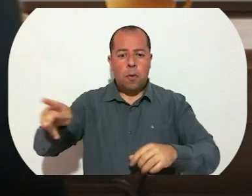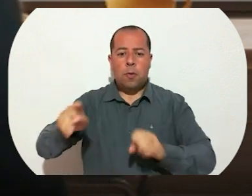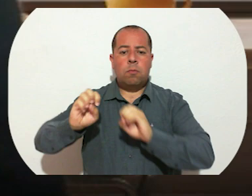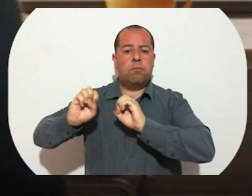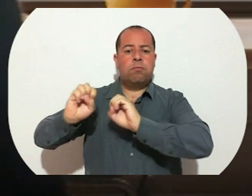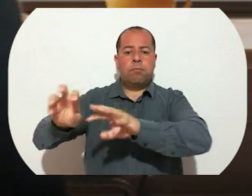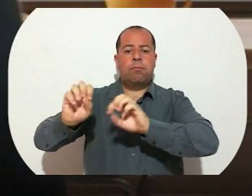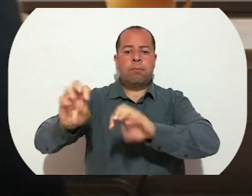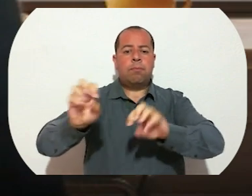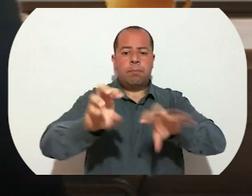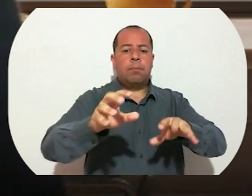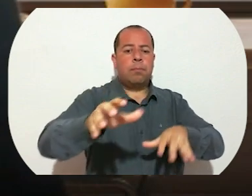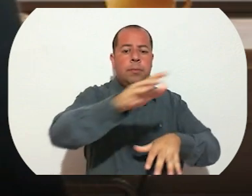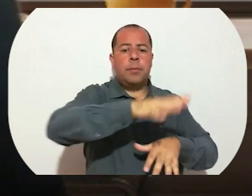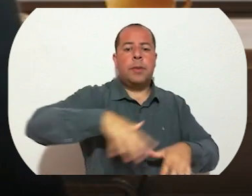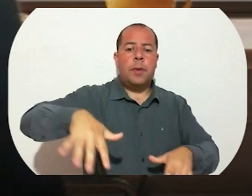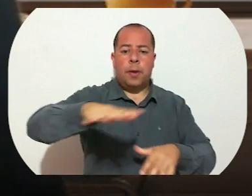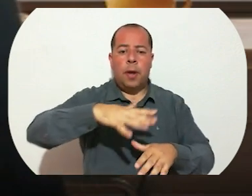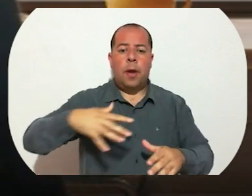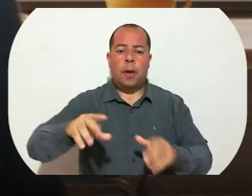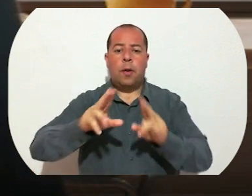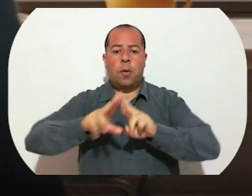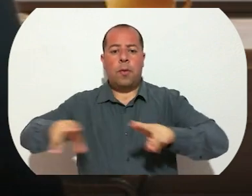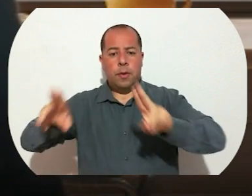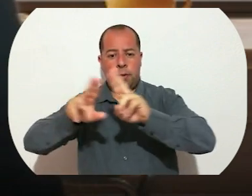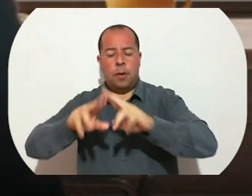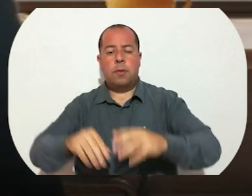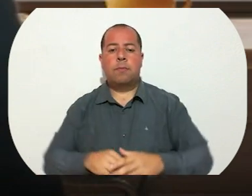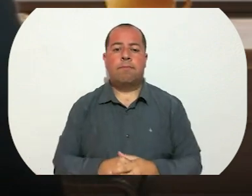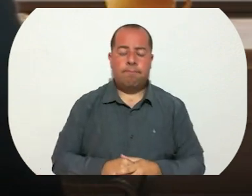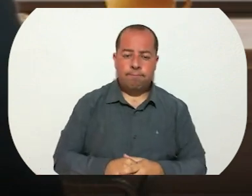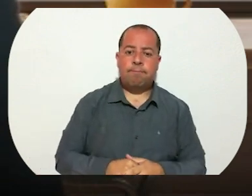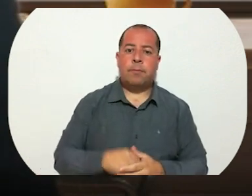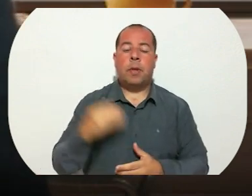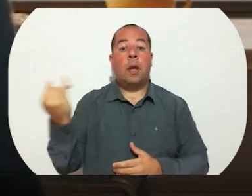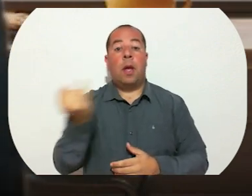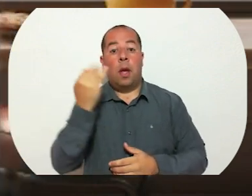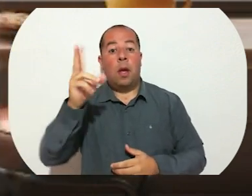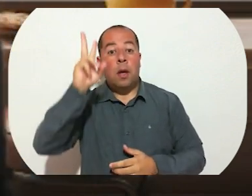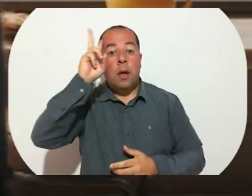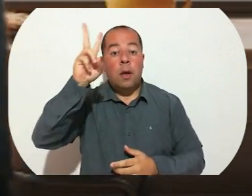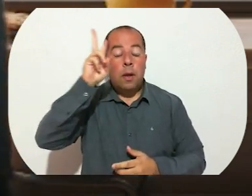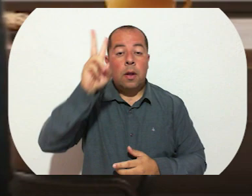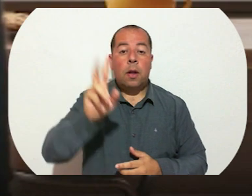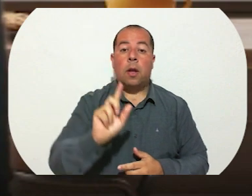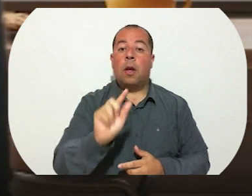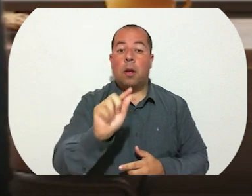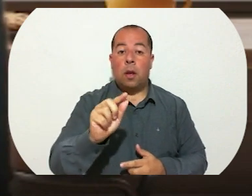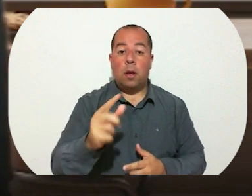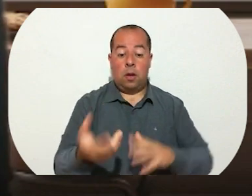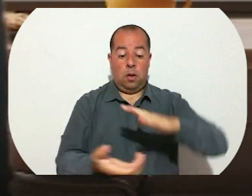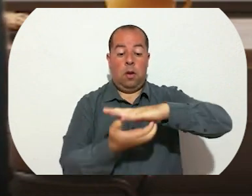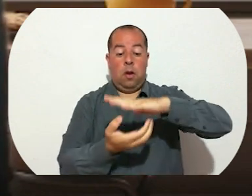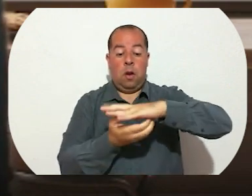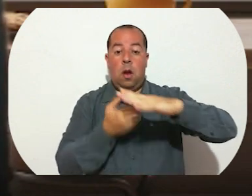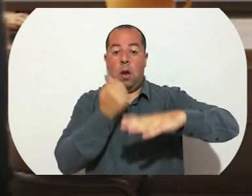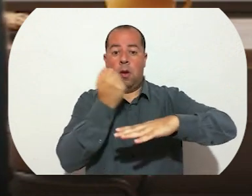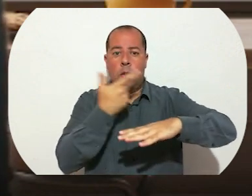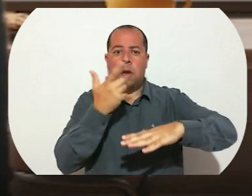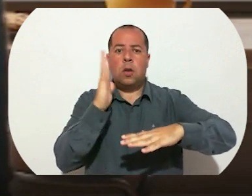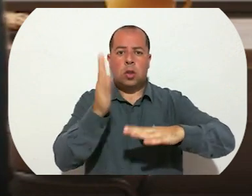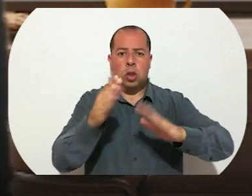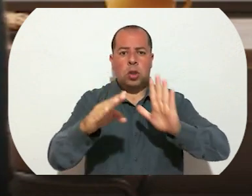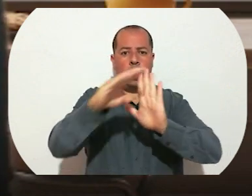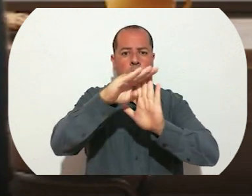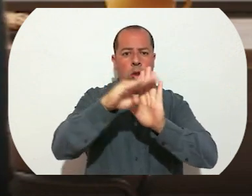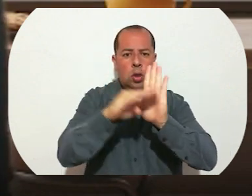como docentes, como professores em universidades. É importante ressaltar, né, que o Campus Alegrete